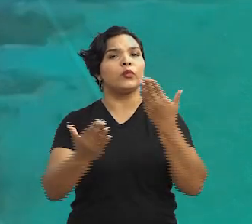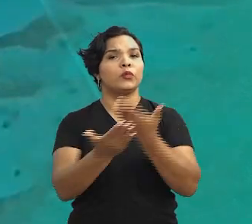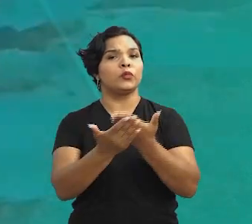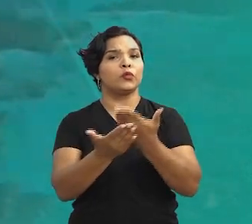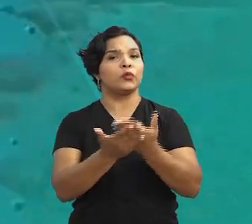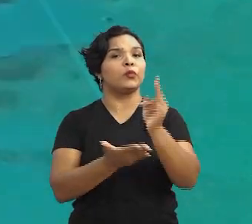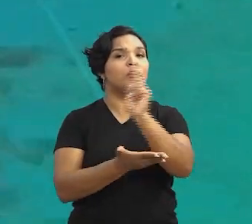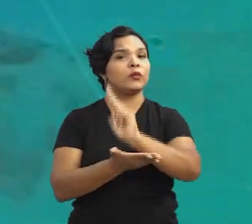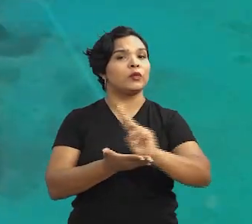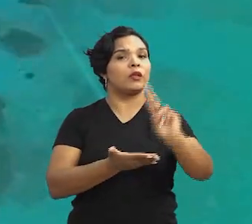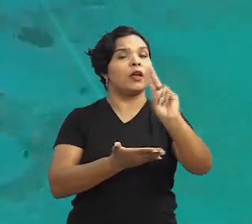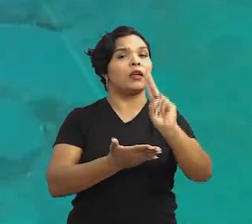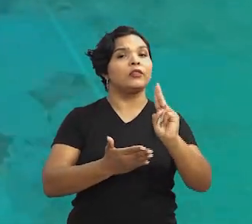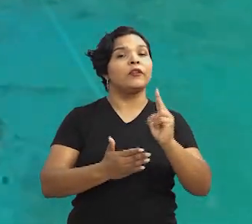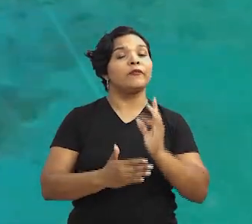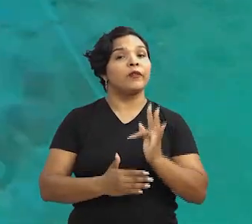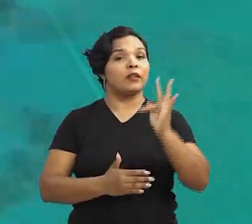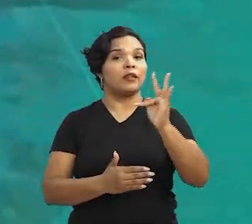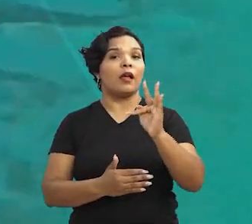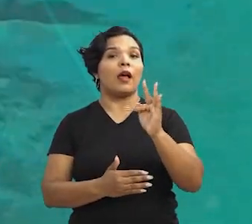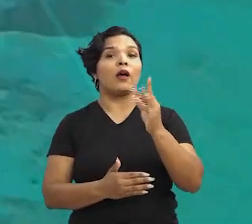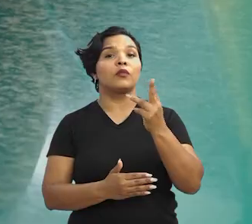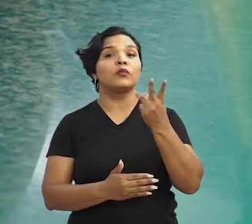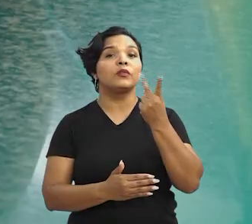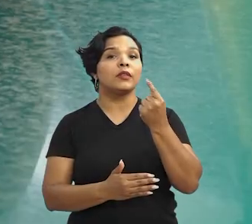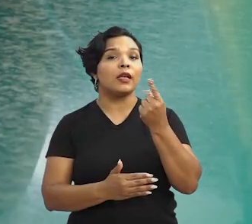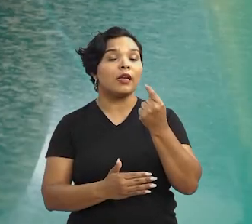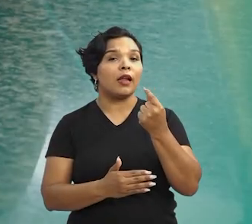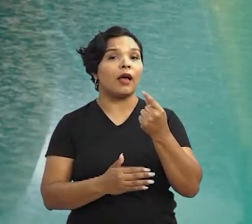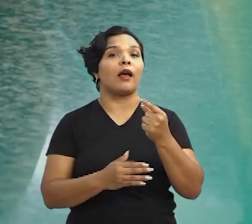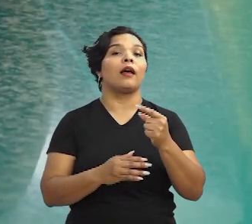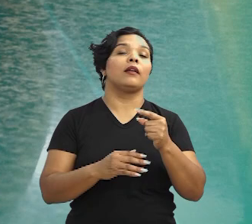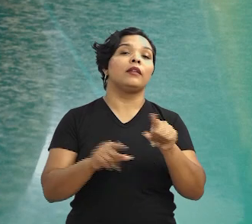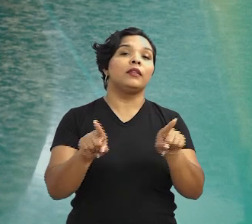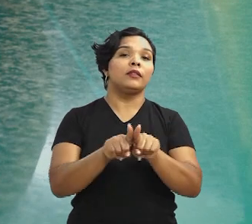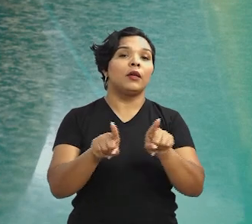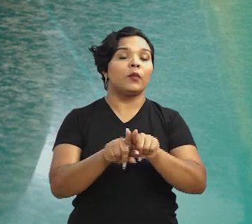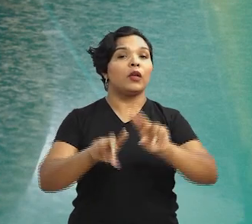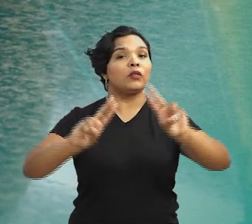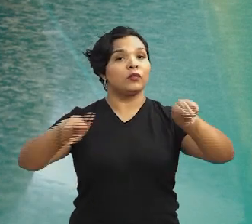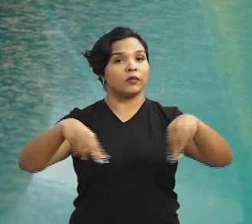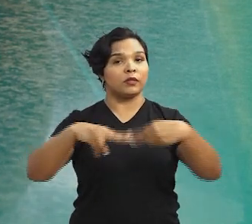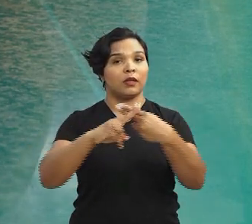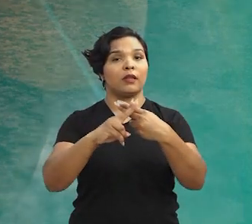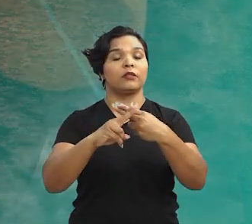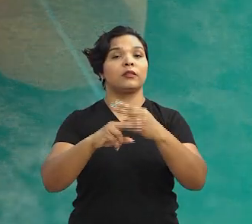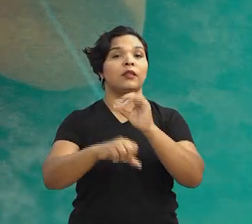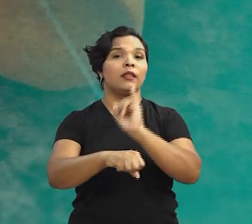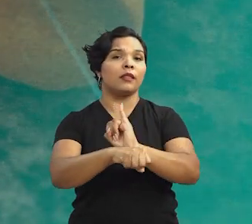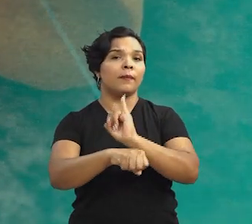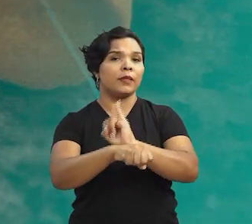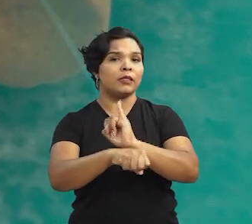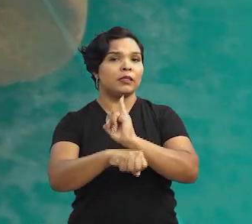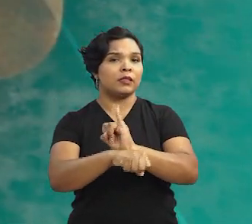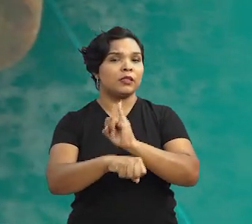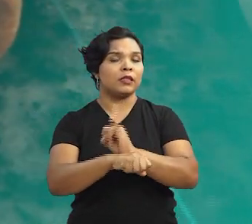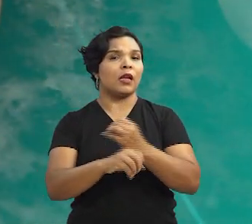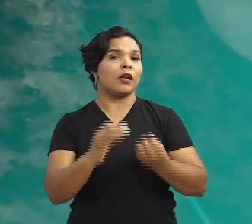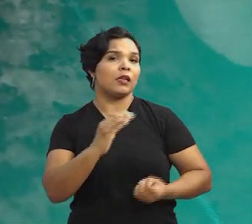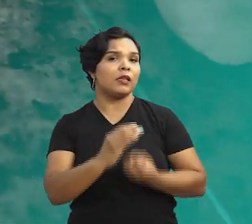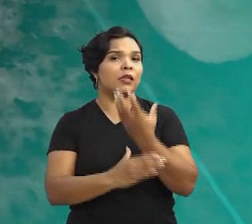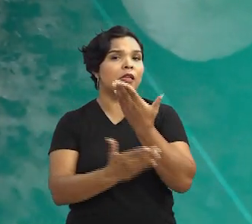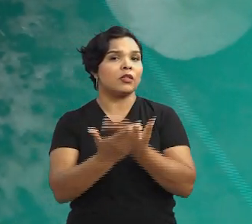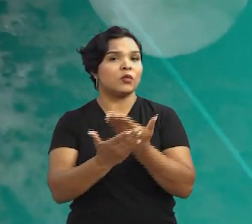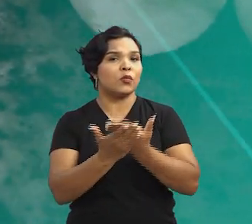de um estudo feito pela Universidade Federal do Ceará. Universidade Estadual do Sudoeste da Bahia, campus de Itapetinga,